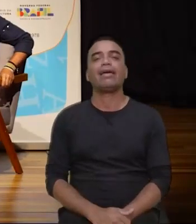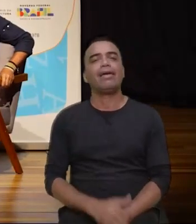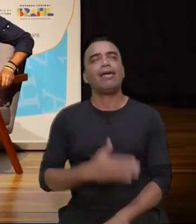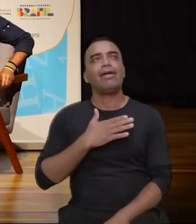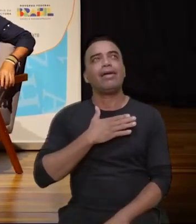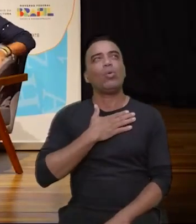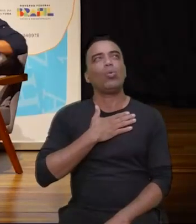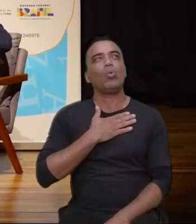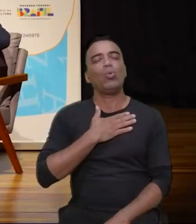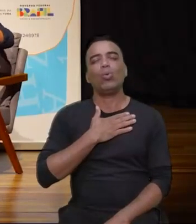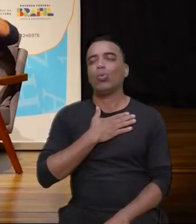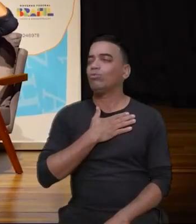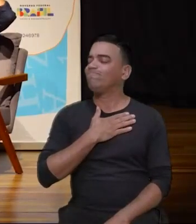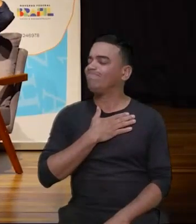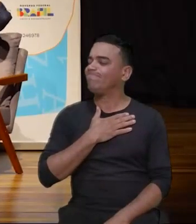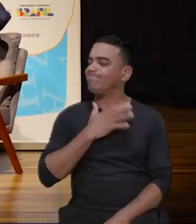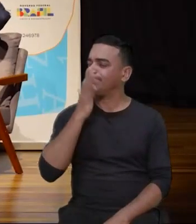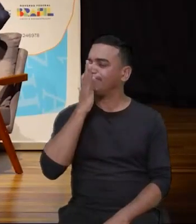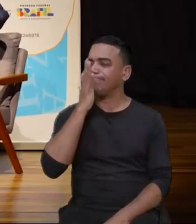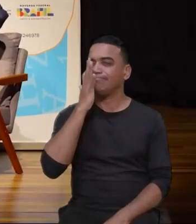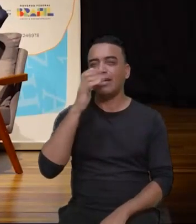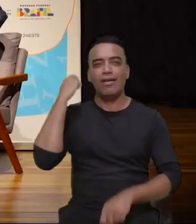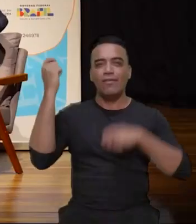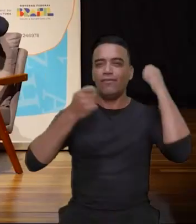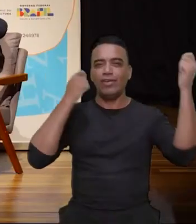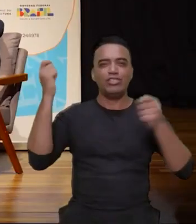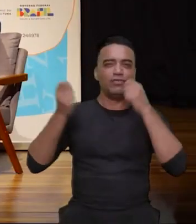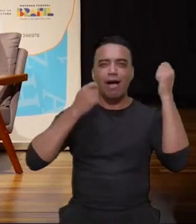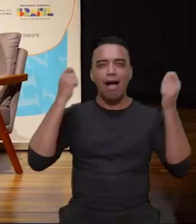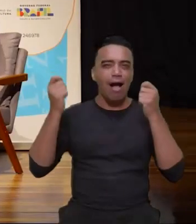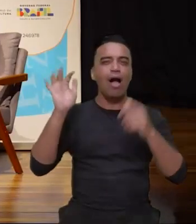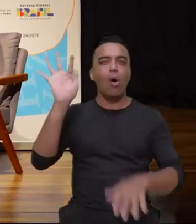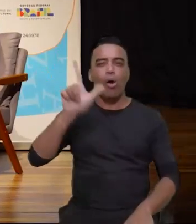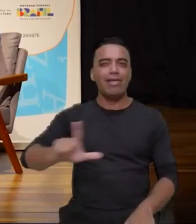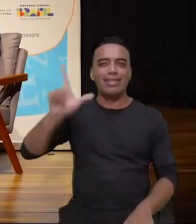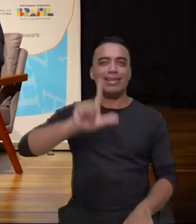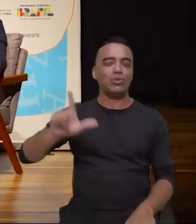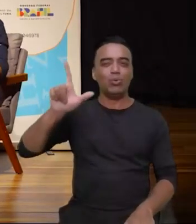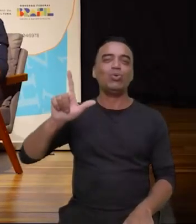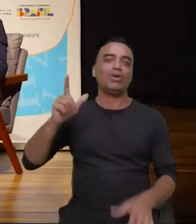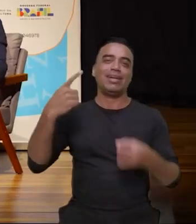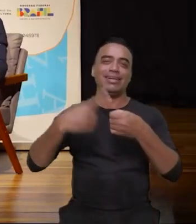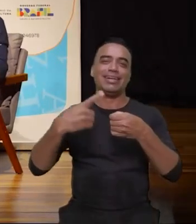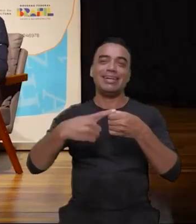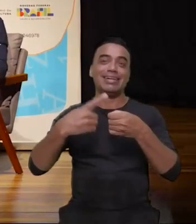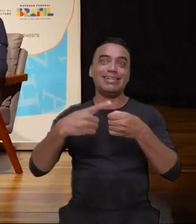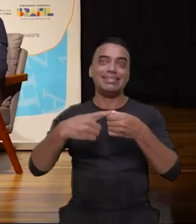eu fiquei muito impactado num festival literário lá em Petrópolis, no momento em que você levantou para dançar.